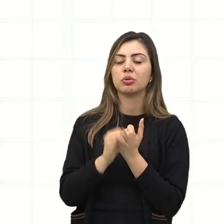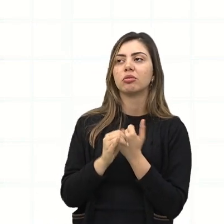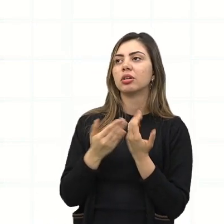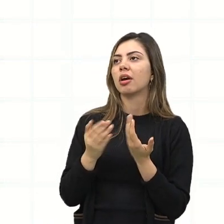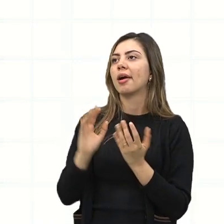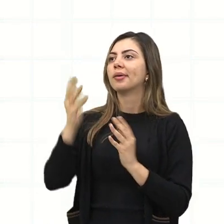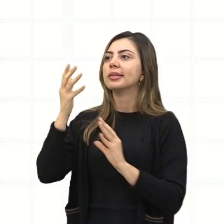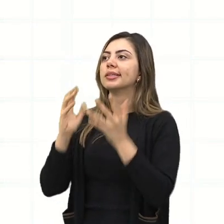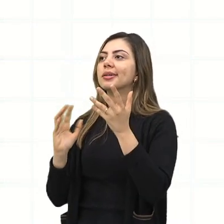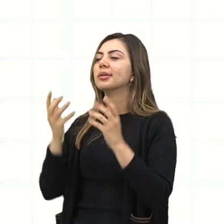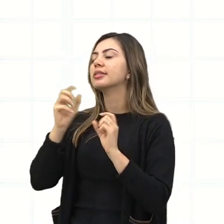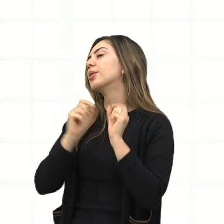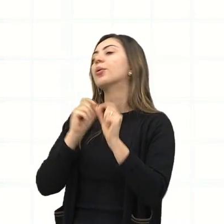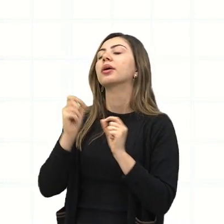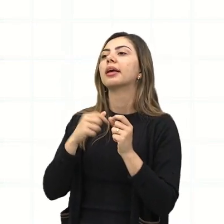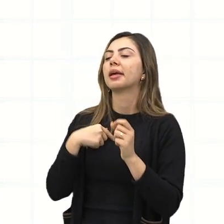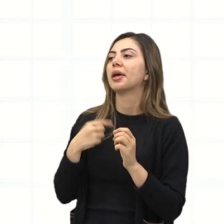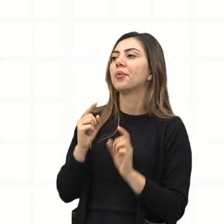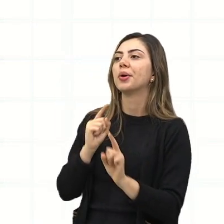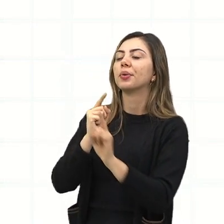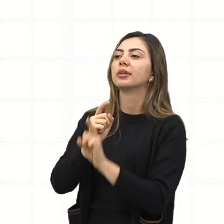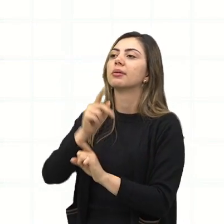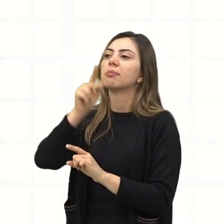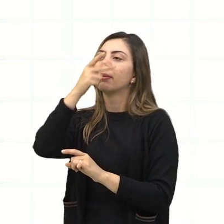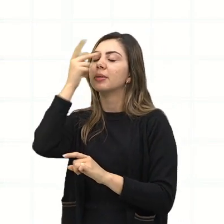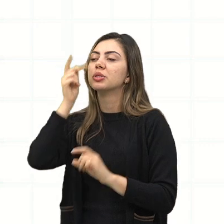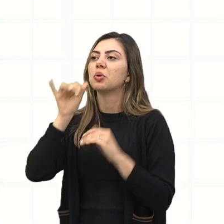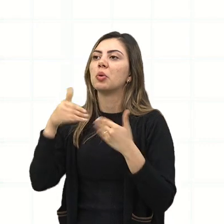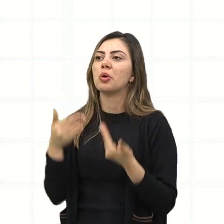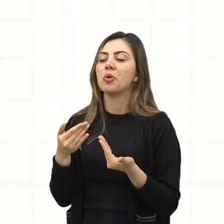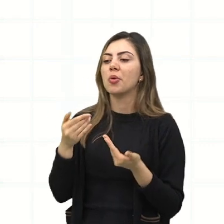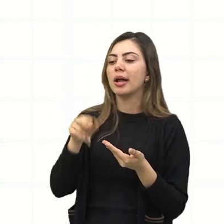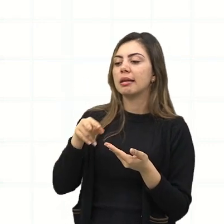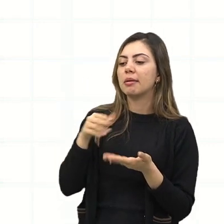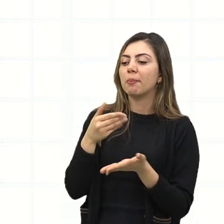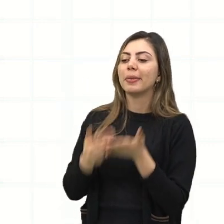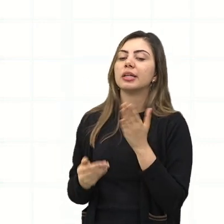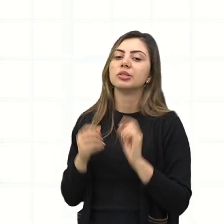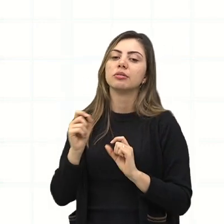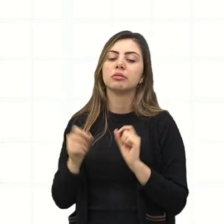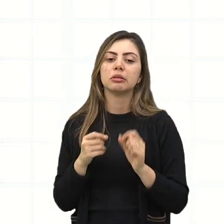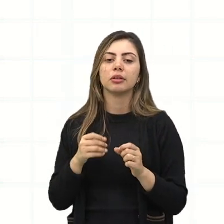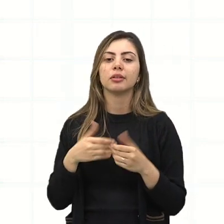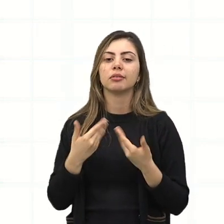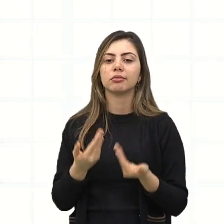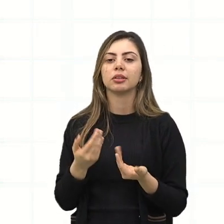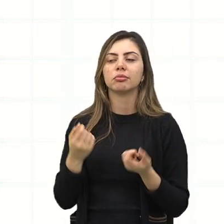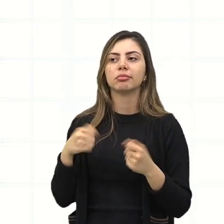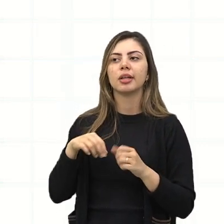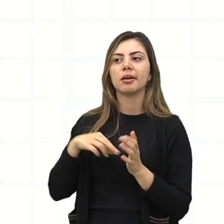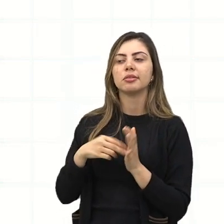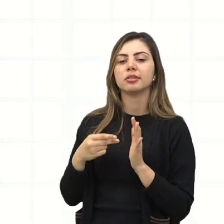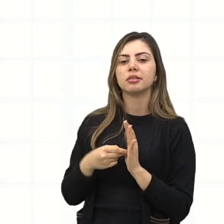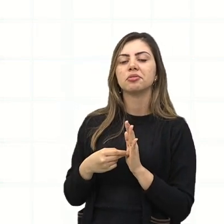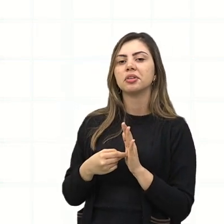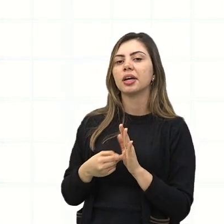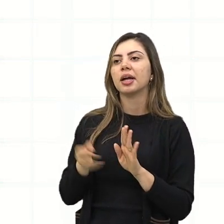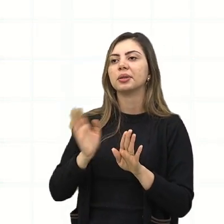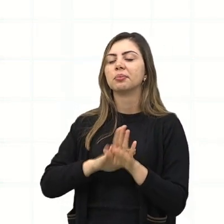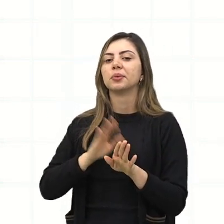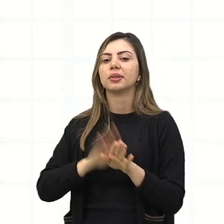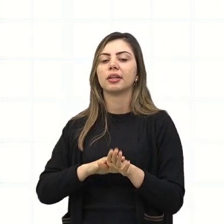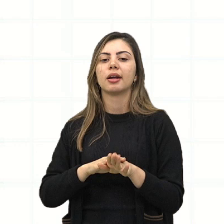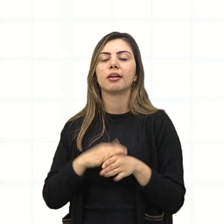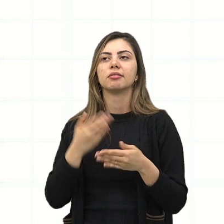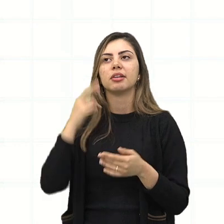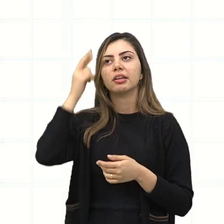que aconteceu, alguém que eu esbarrei, eu deixei cair alguma coisa, e tirar daquilo alguma espécie de moral. Então a história pode